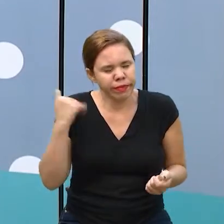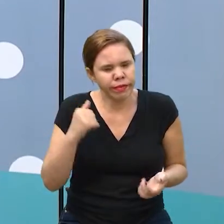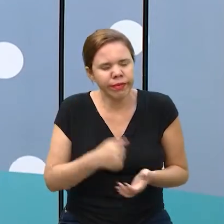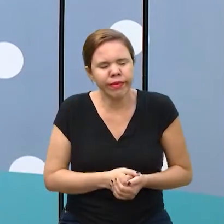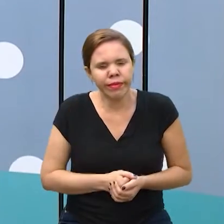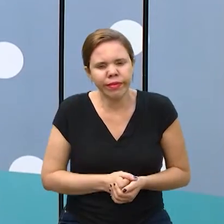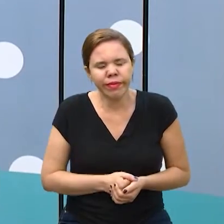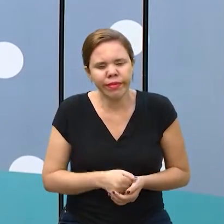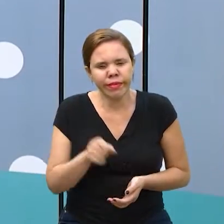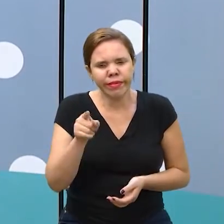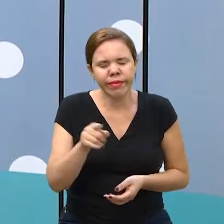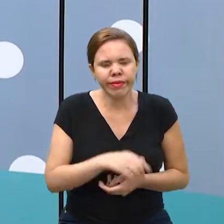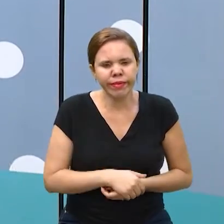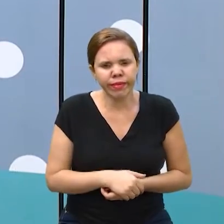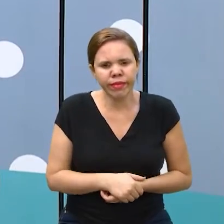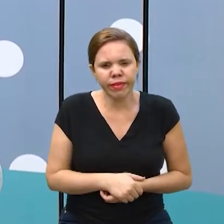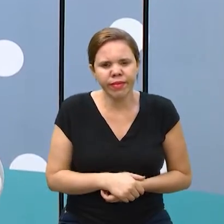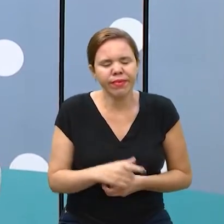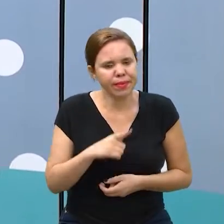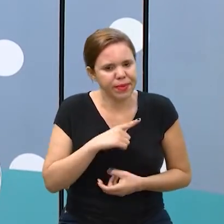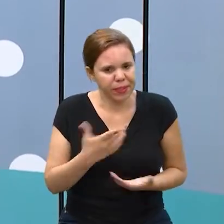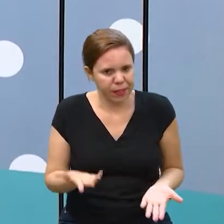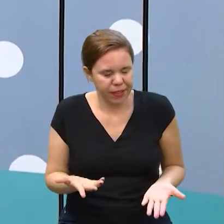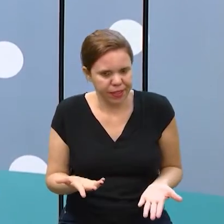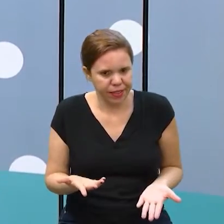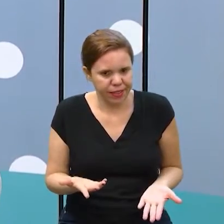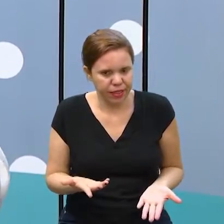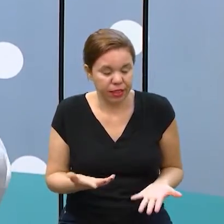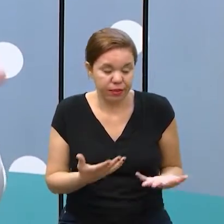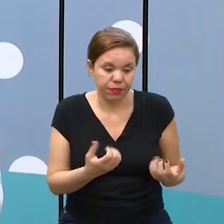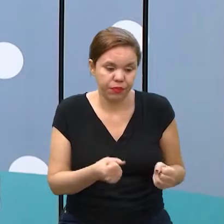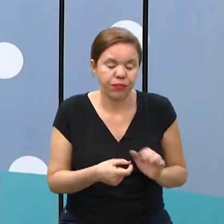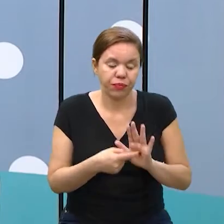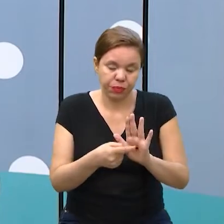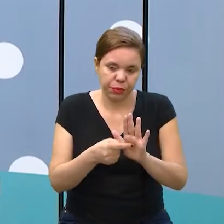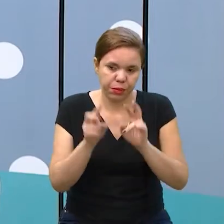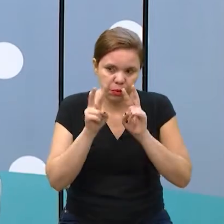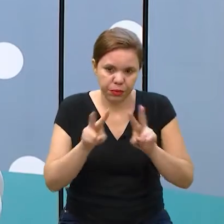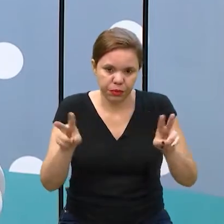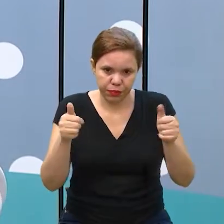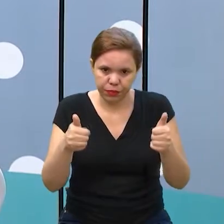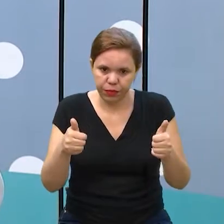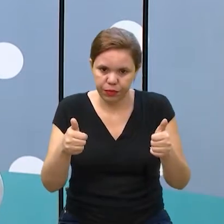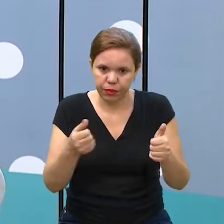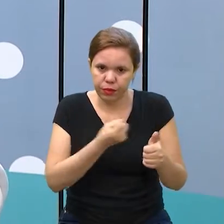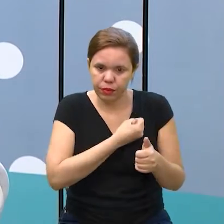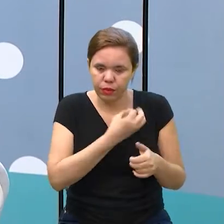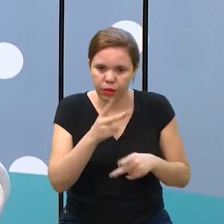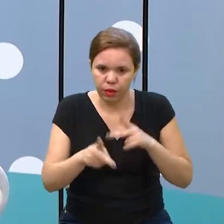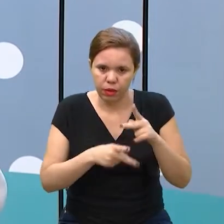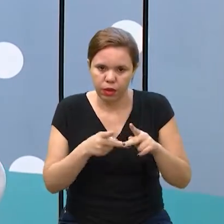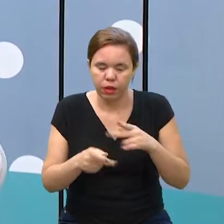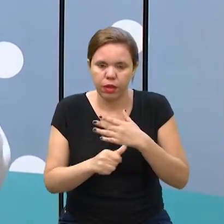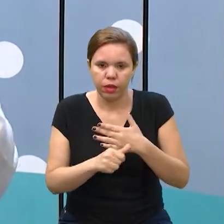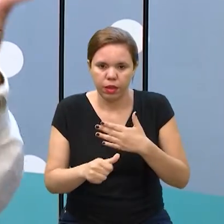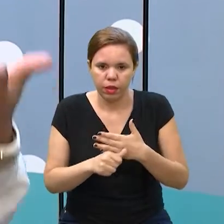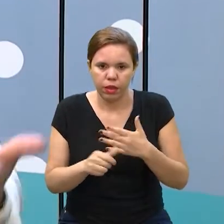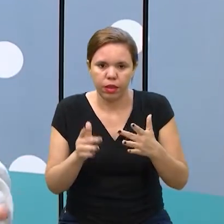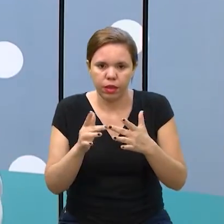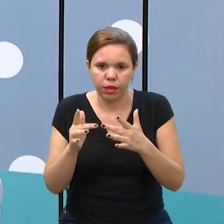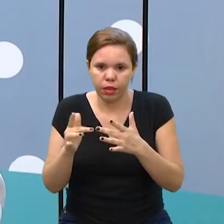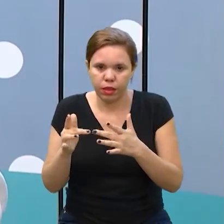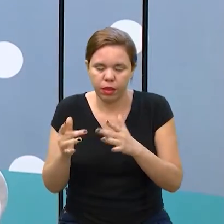de saber que você vai ter o lado bom da exposição que pode ser um número grande de